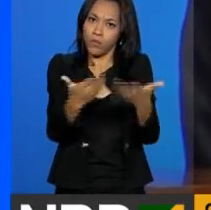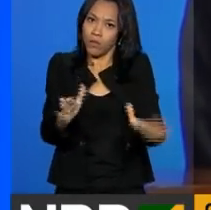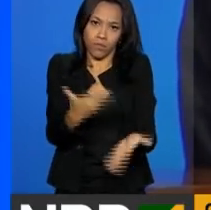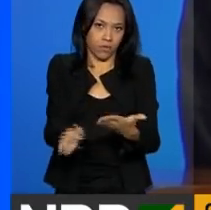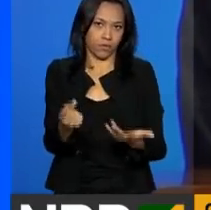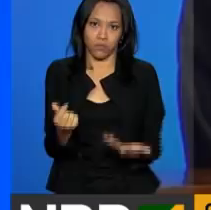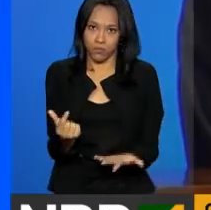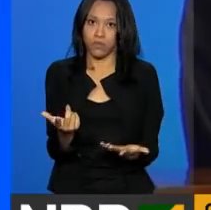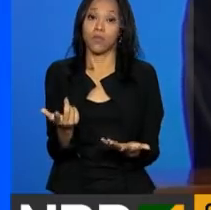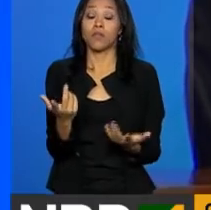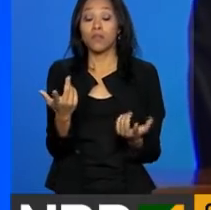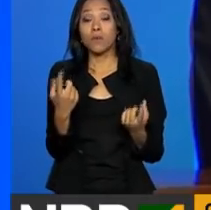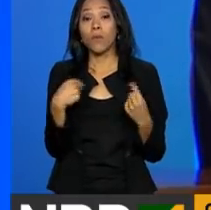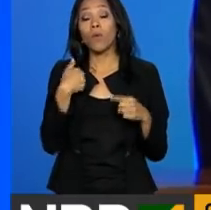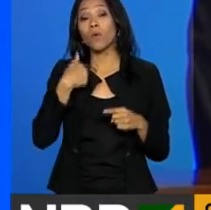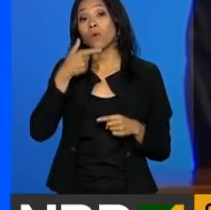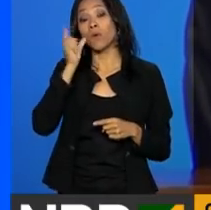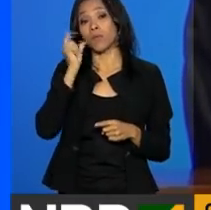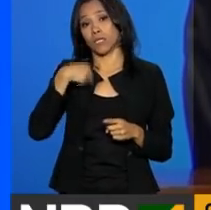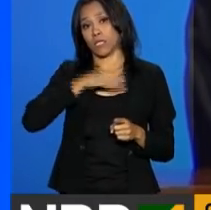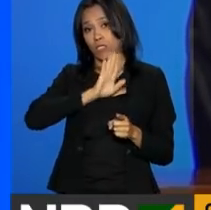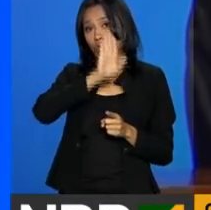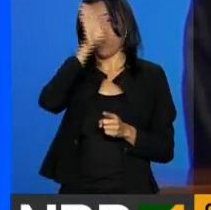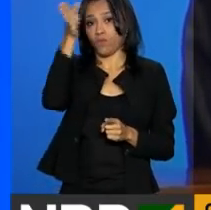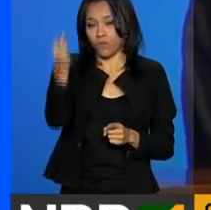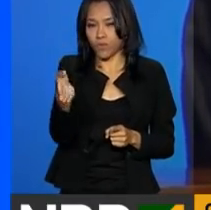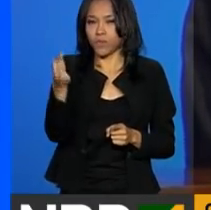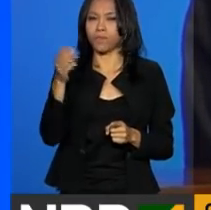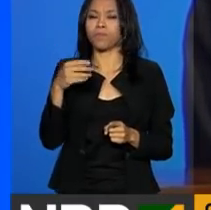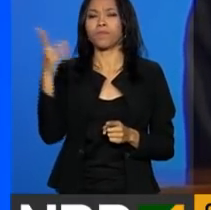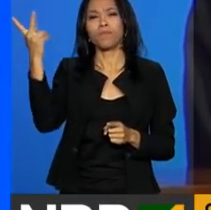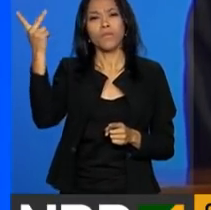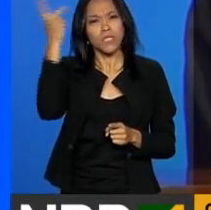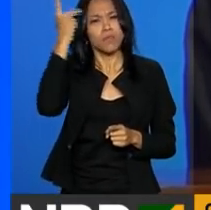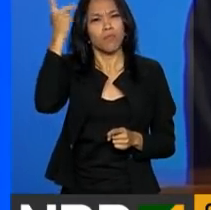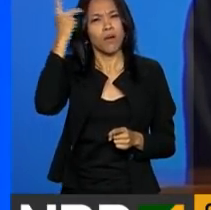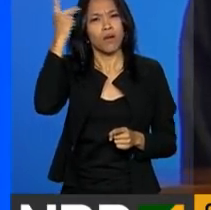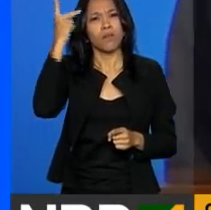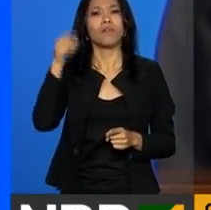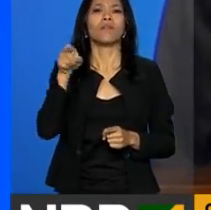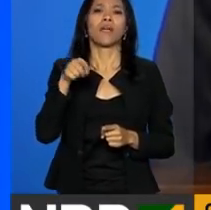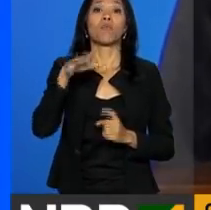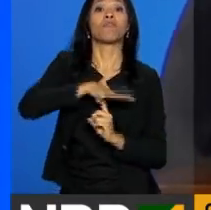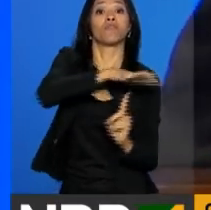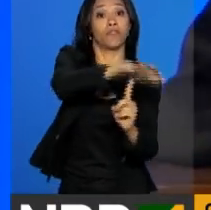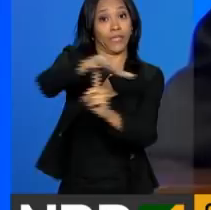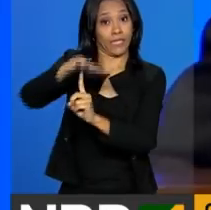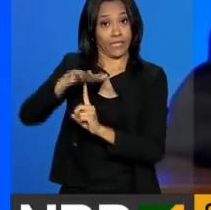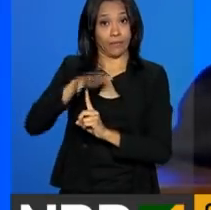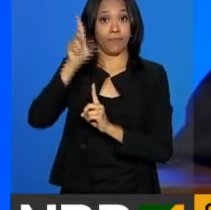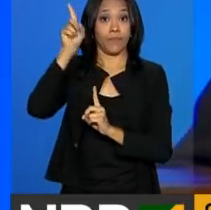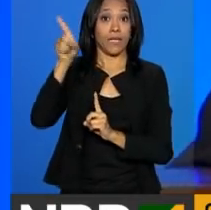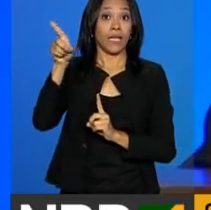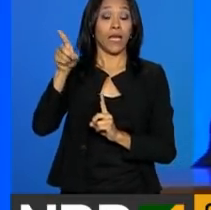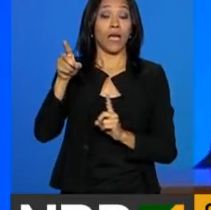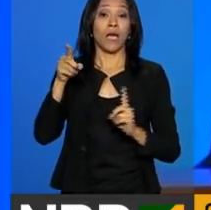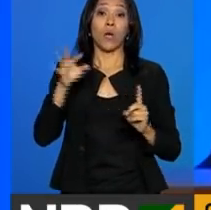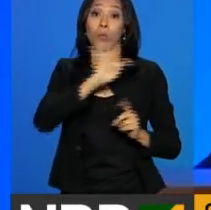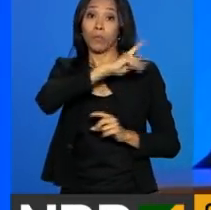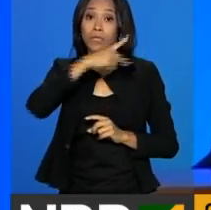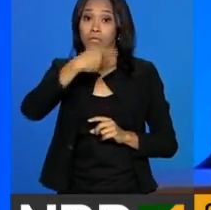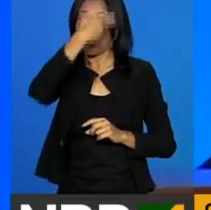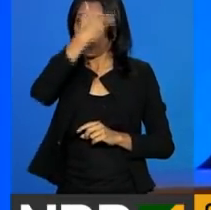na feira agrishow nela de ribeirão preto e quando lá cheguei o caffarelli que é presidente do banco do